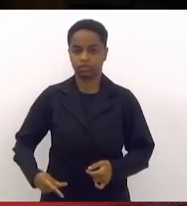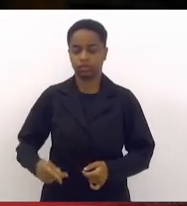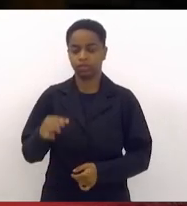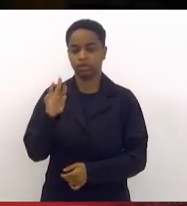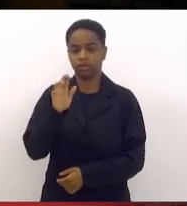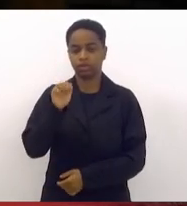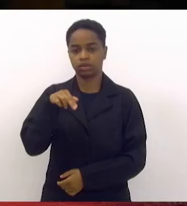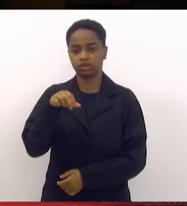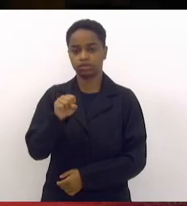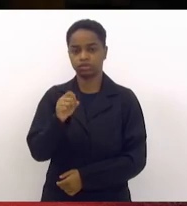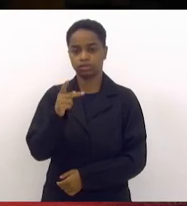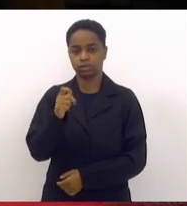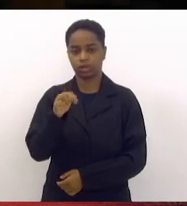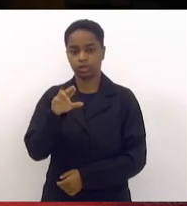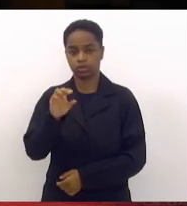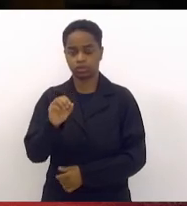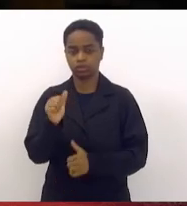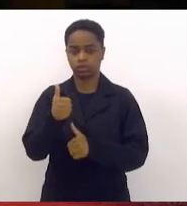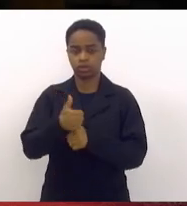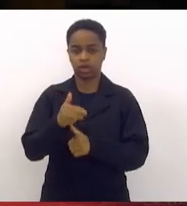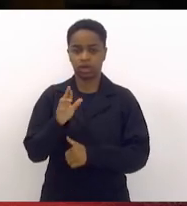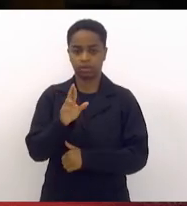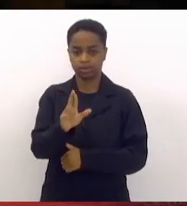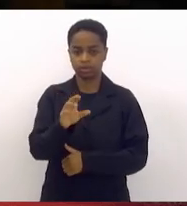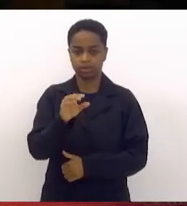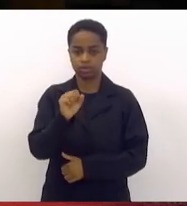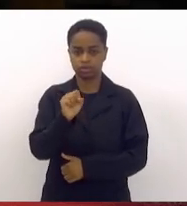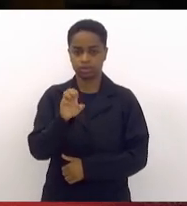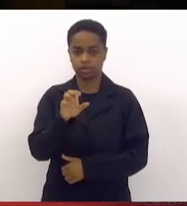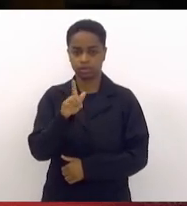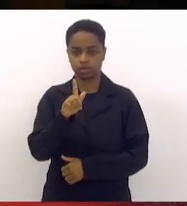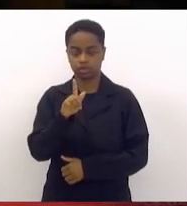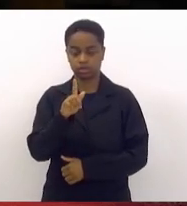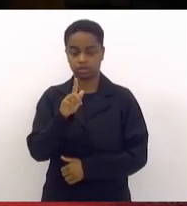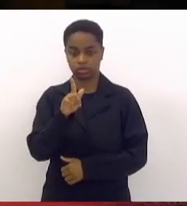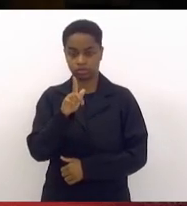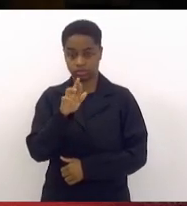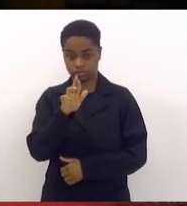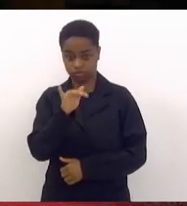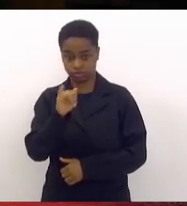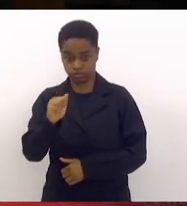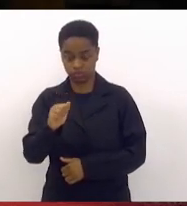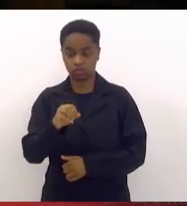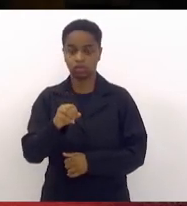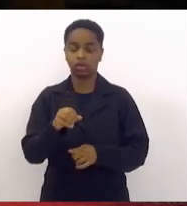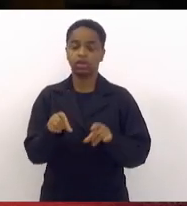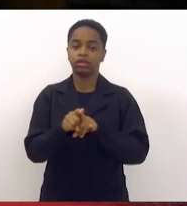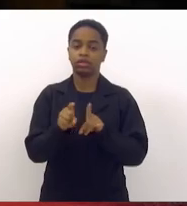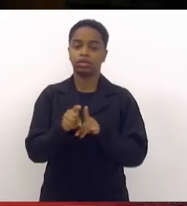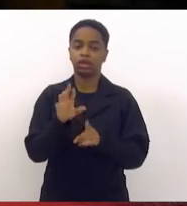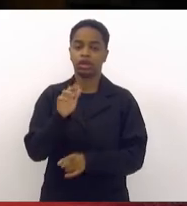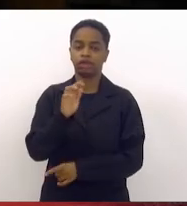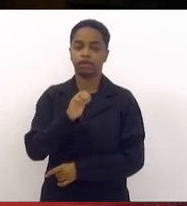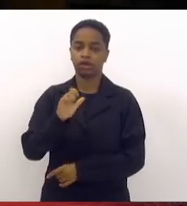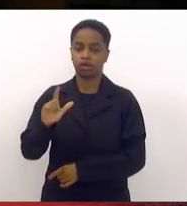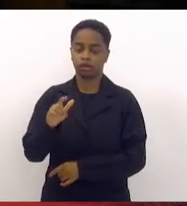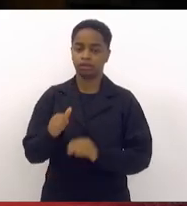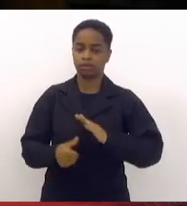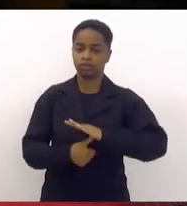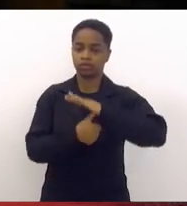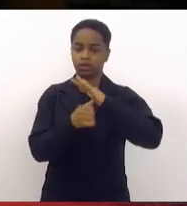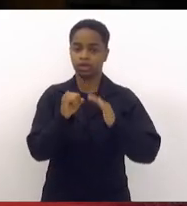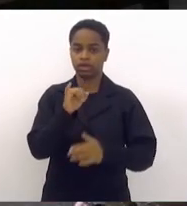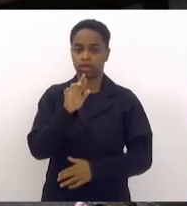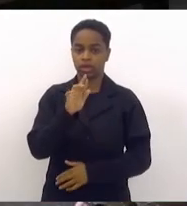veio representando o Senor Sérgio b o Senor Rafael Almada reitor do